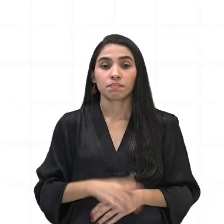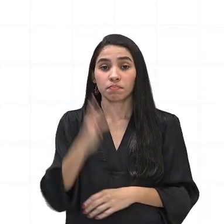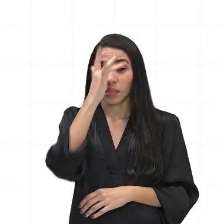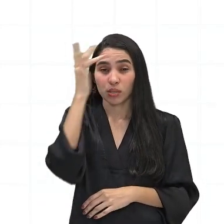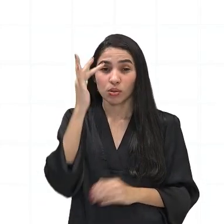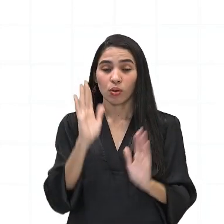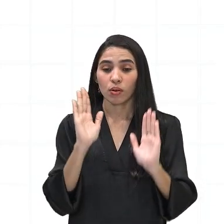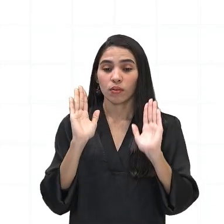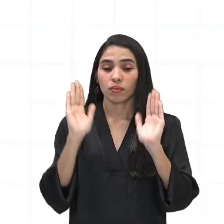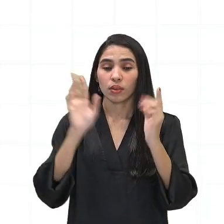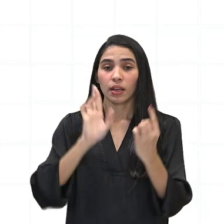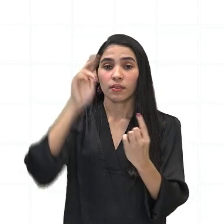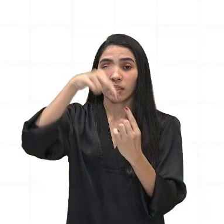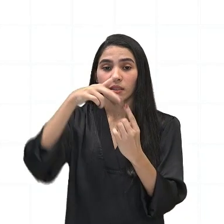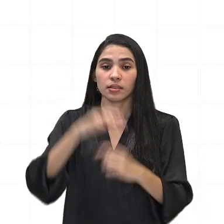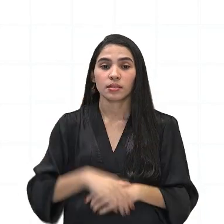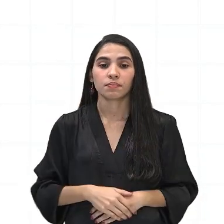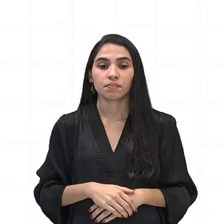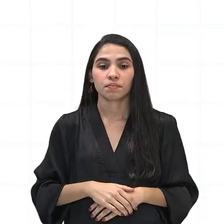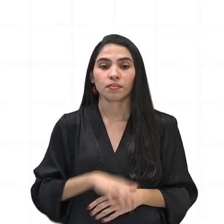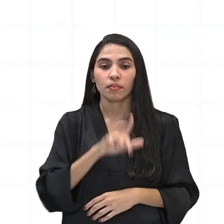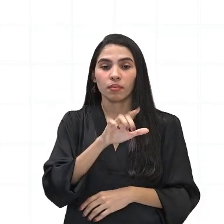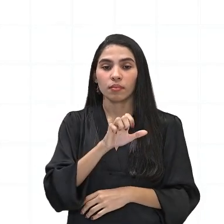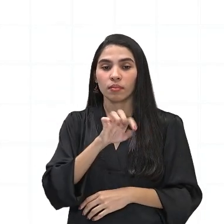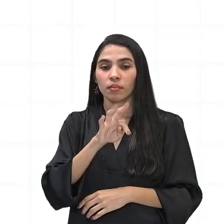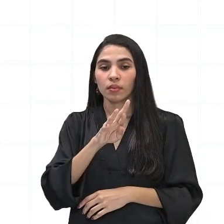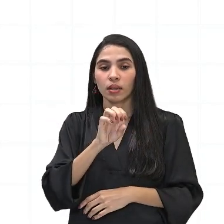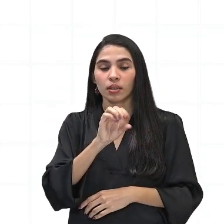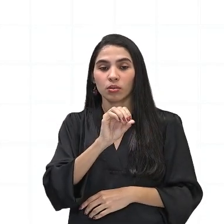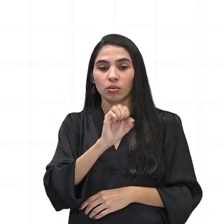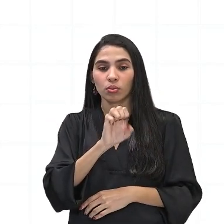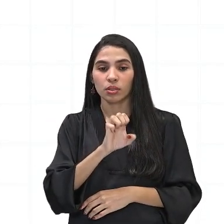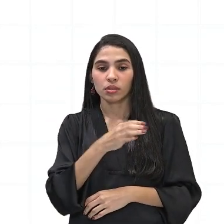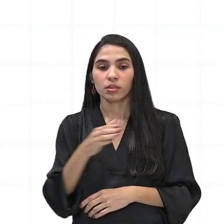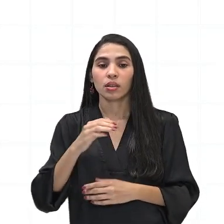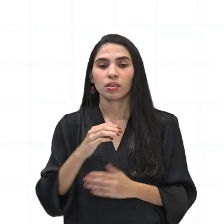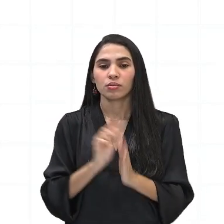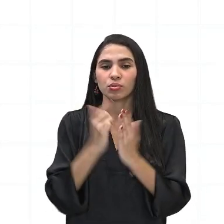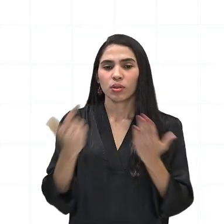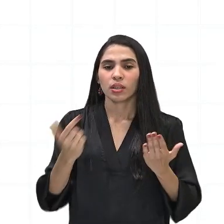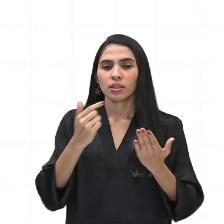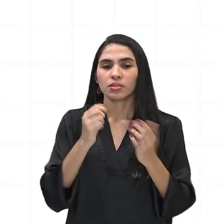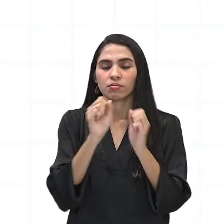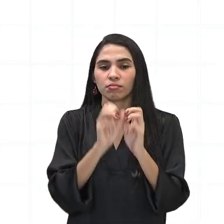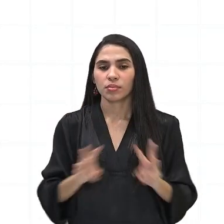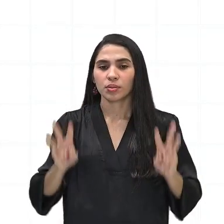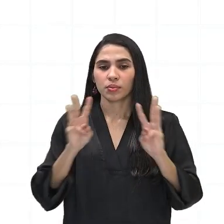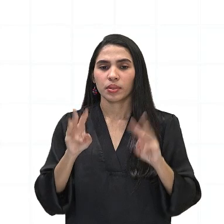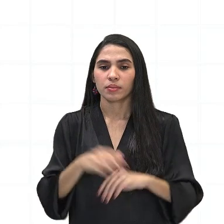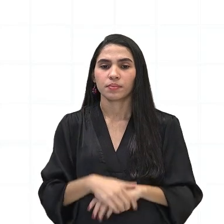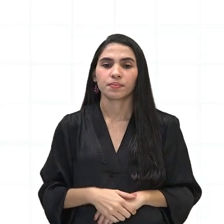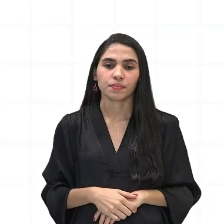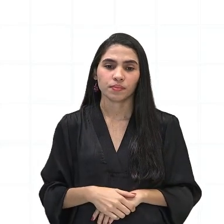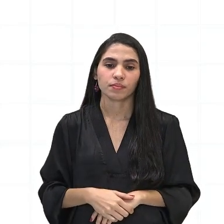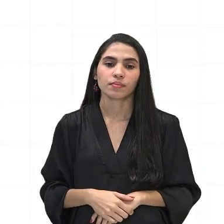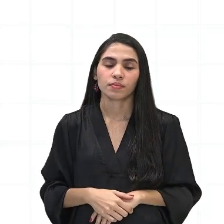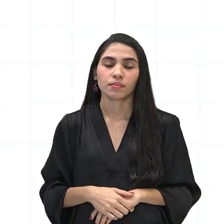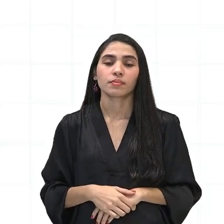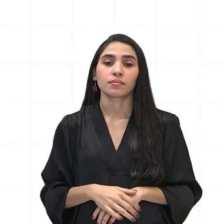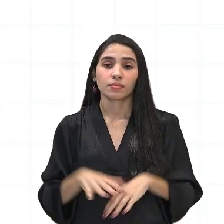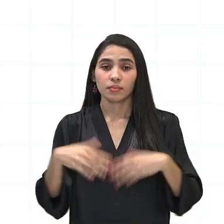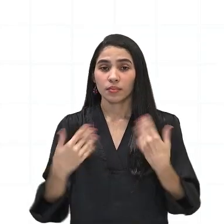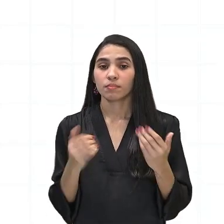Então, o que vai caracterizar uma crônica? Olhem só. Primeira característica no nosso primeiro quadro, logo no início da cartela. Texto